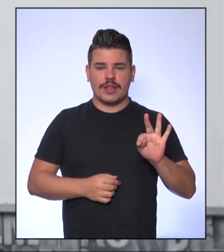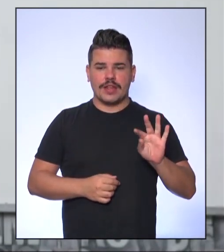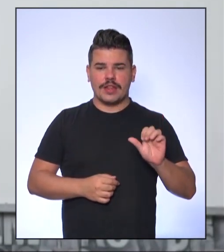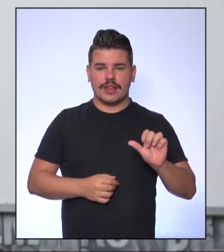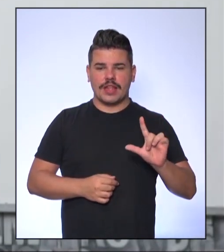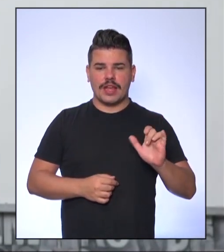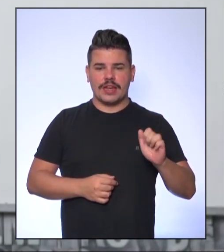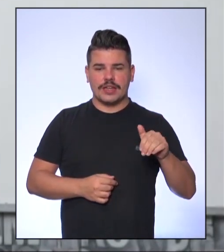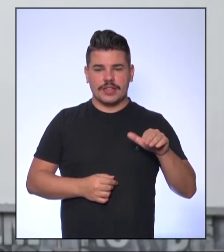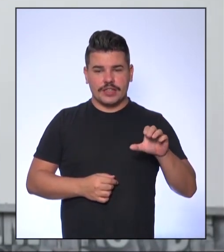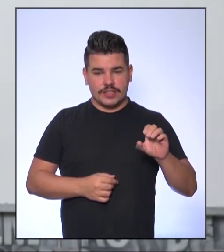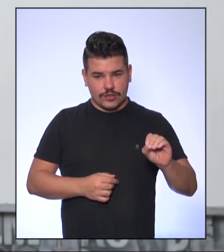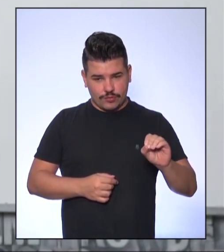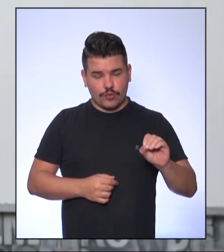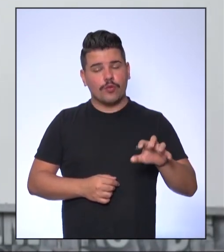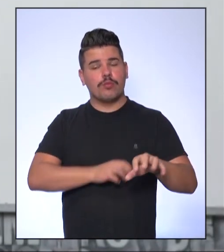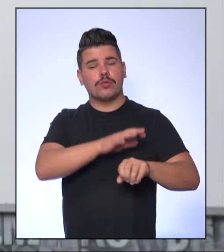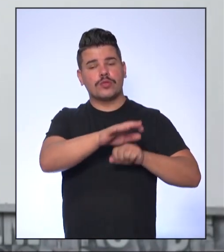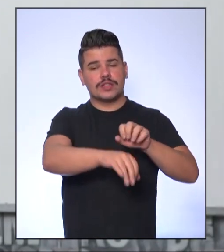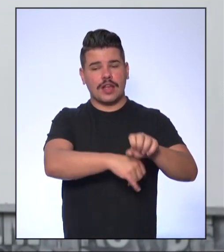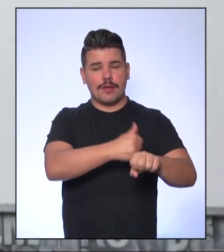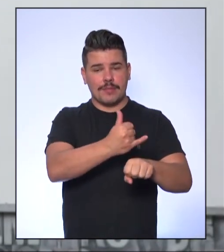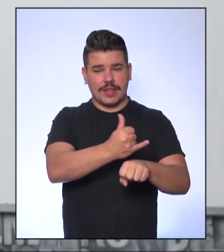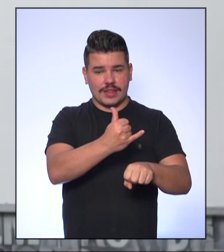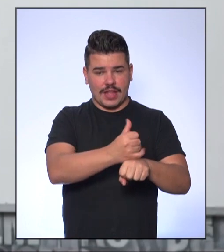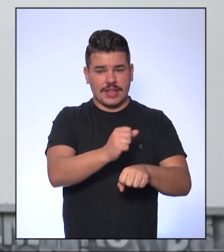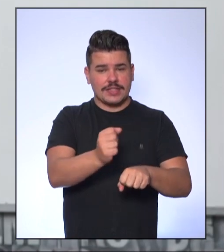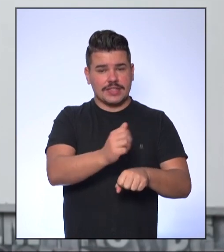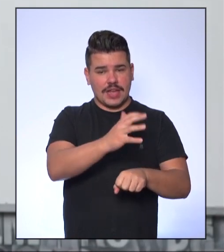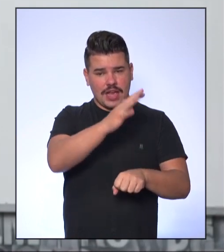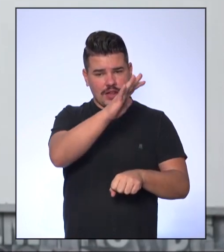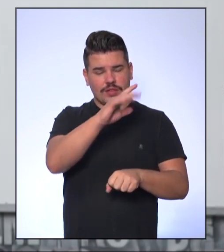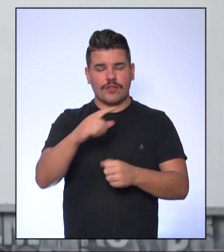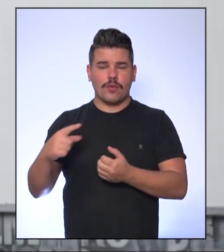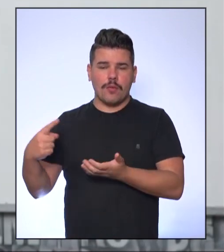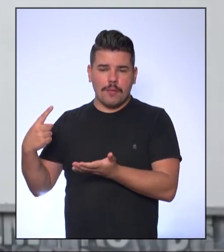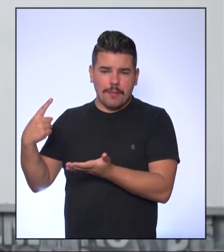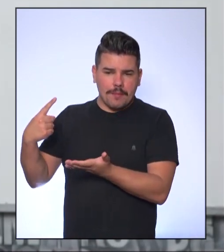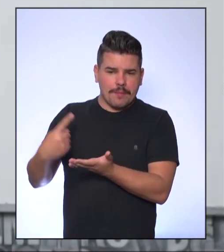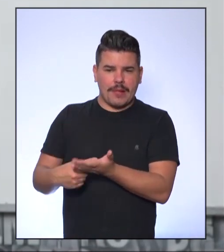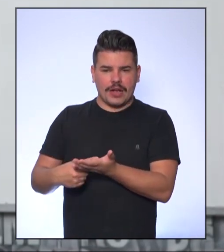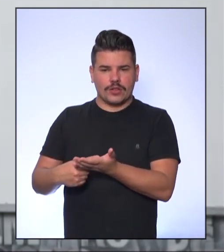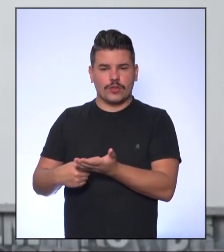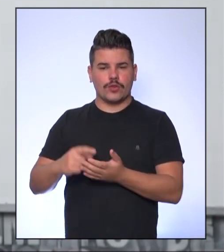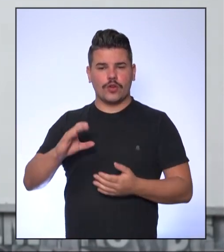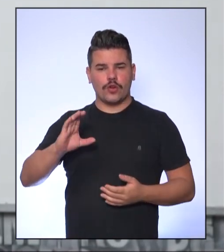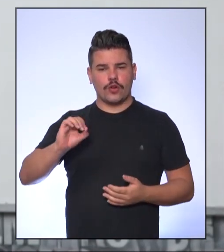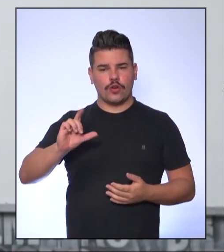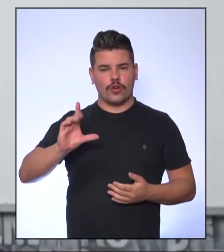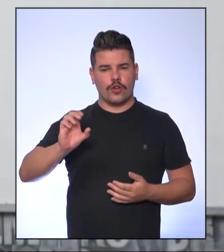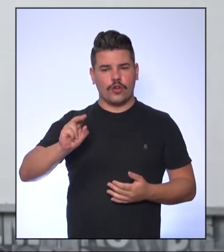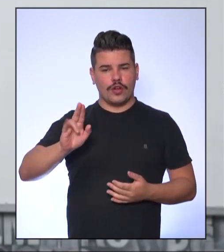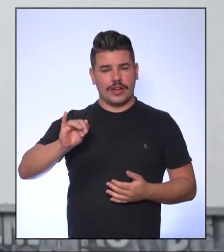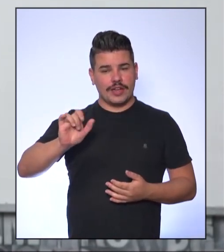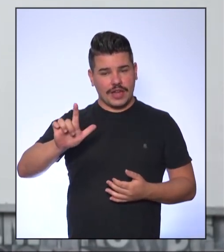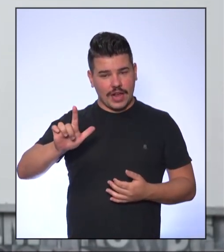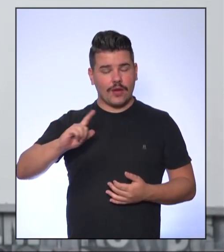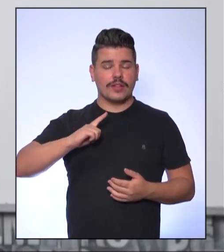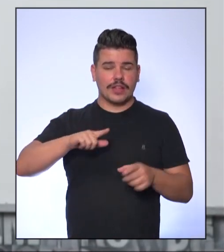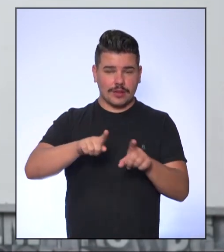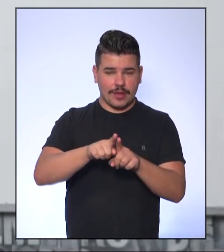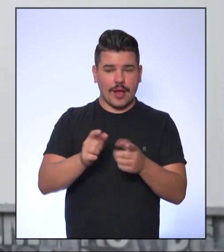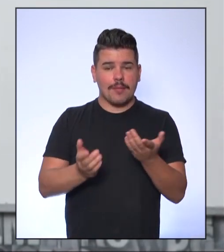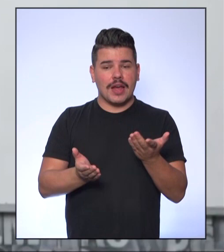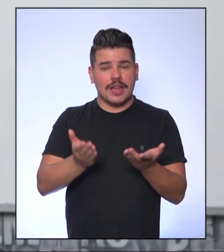metais preciosos. Nós teremos o pacto colonial. Nós teremos a ideia da balança comercial